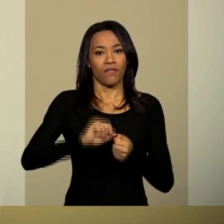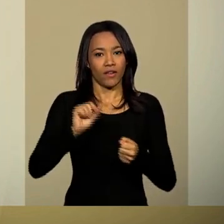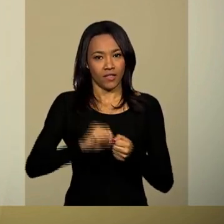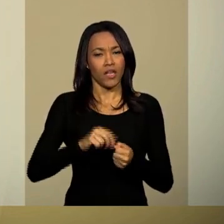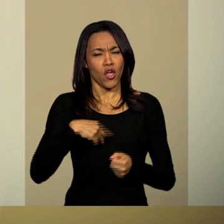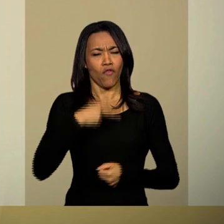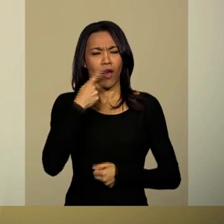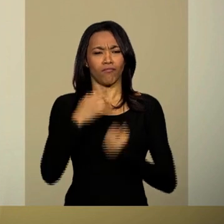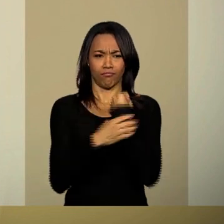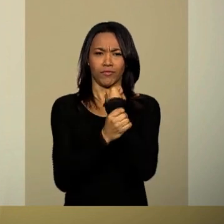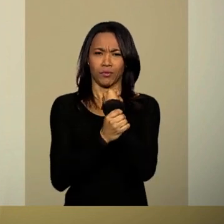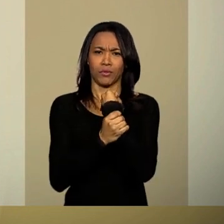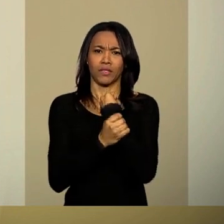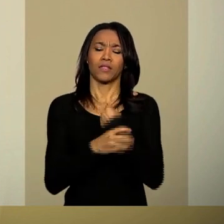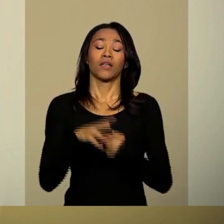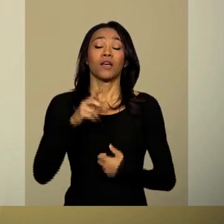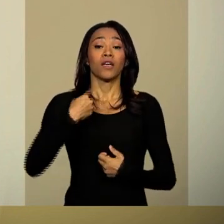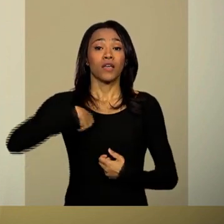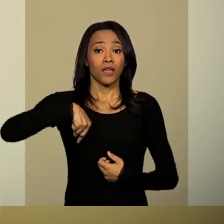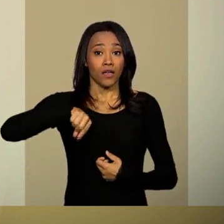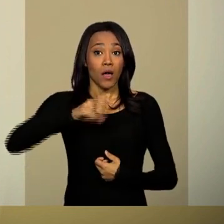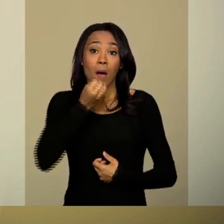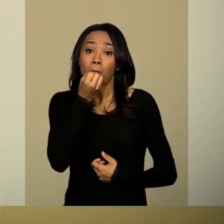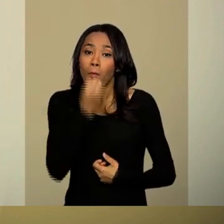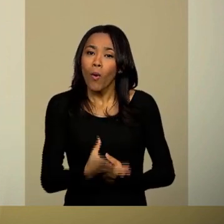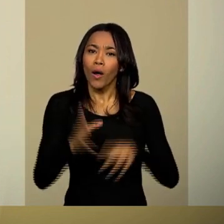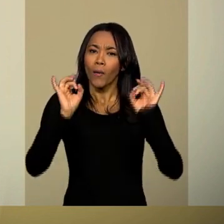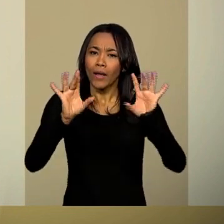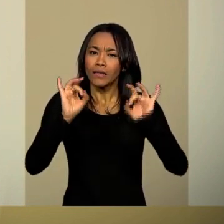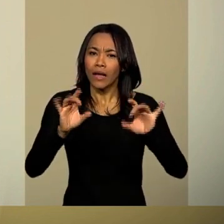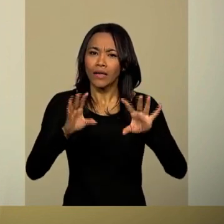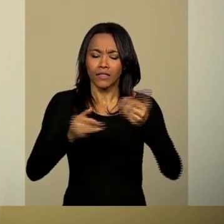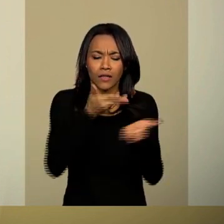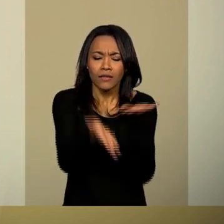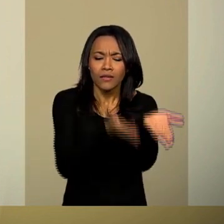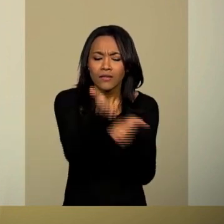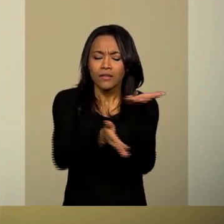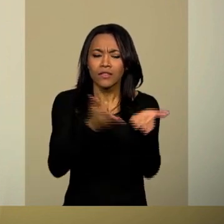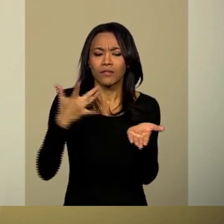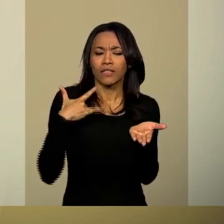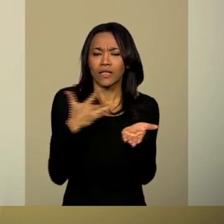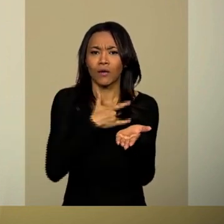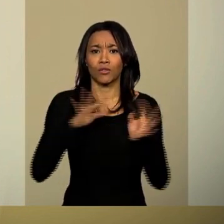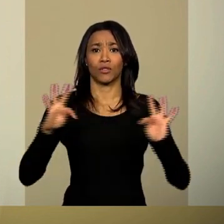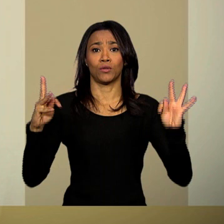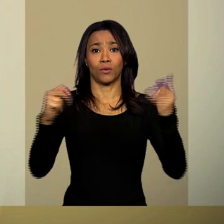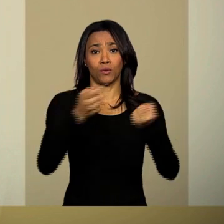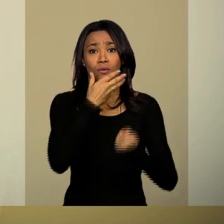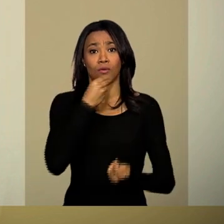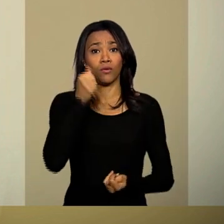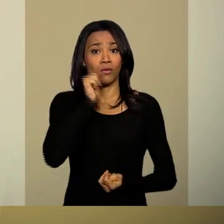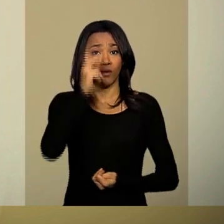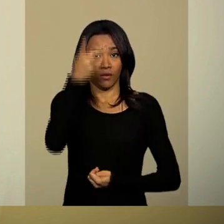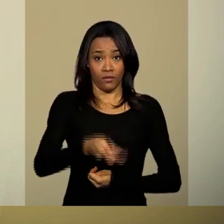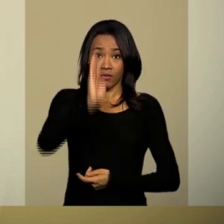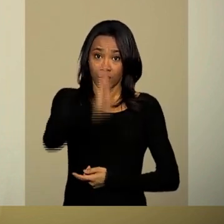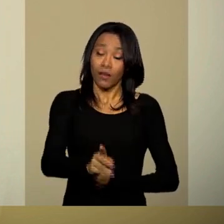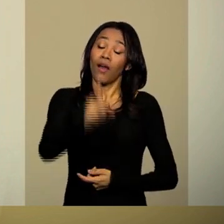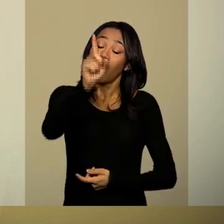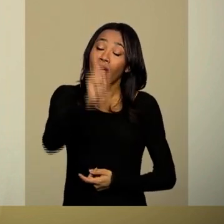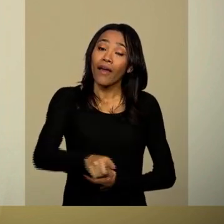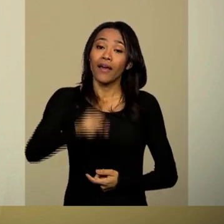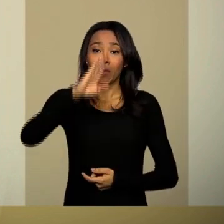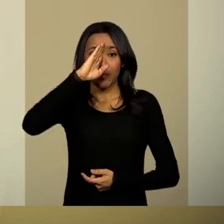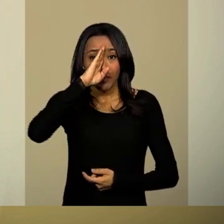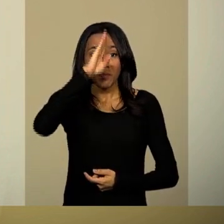te asseguro ainda mais pois a boa qualidade da atenção à saúde de todas as brasileiras e de todos os brasileiros é uma